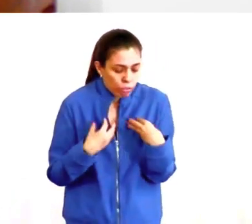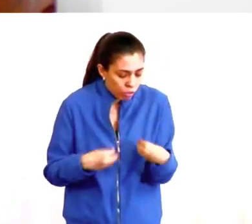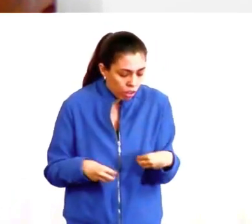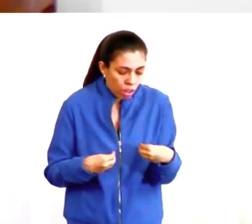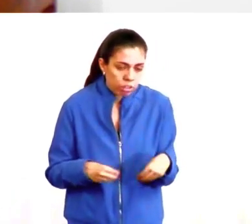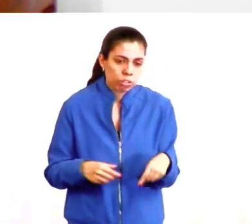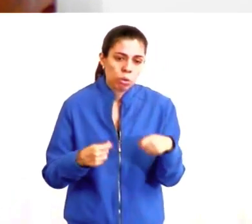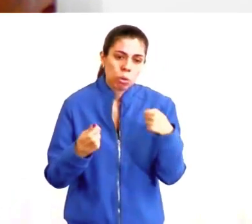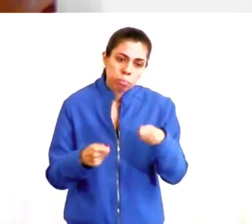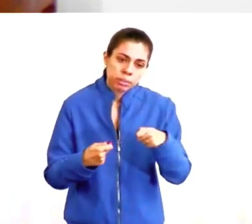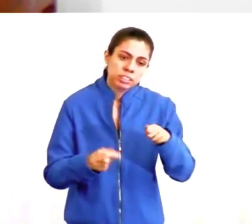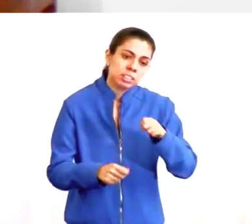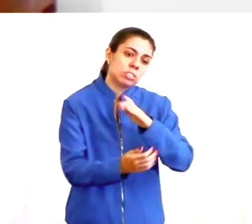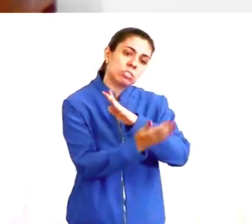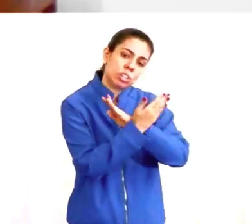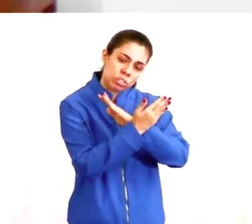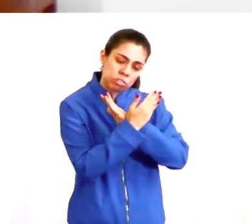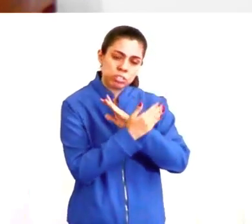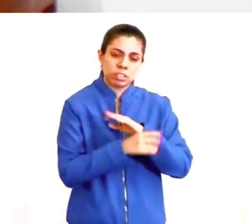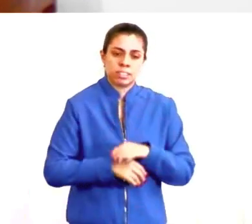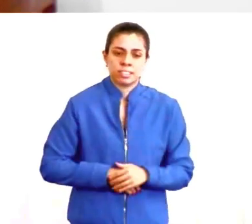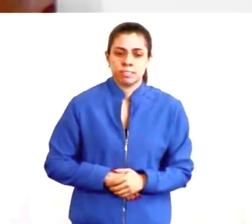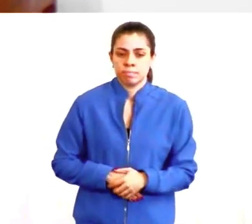Páscoa nos leva a refletir sobre essas coisas.